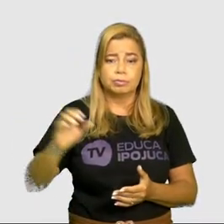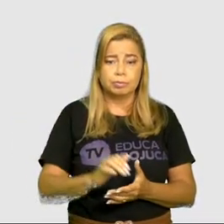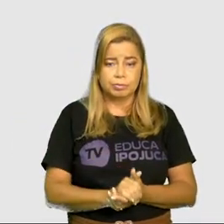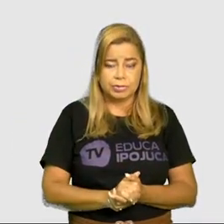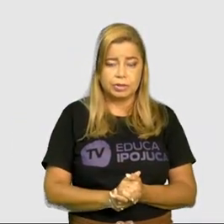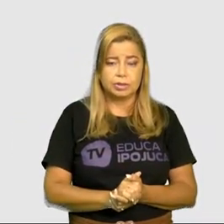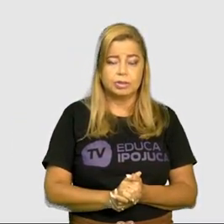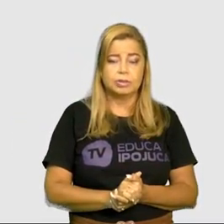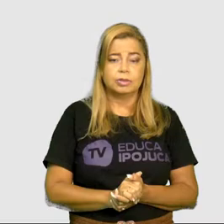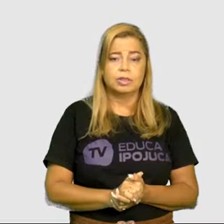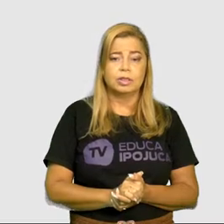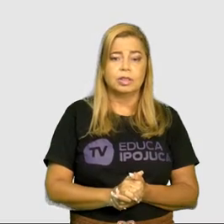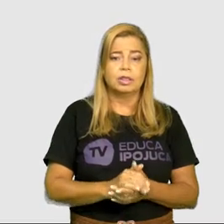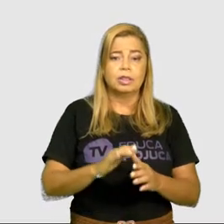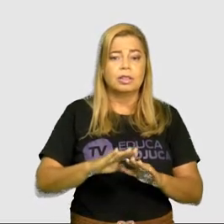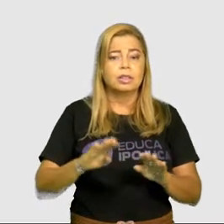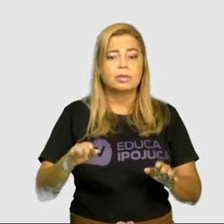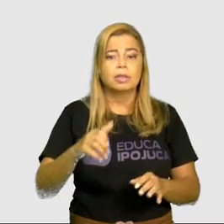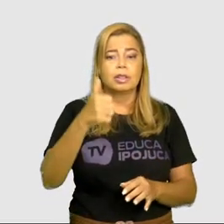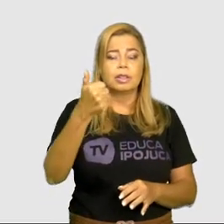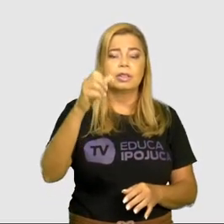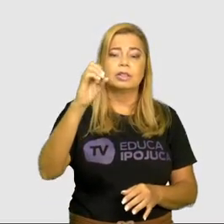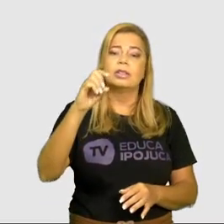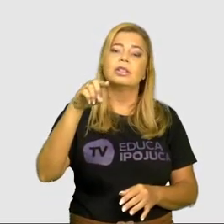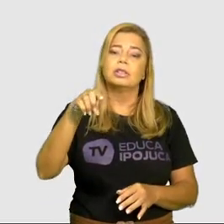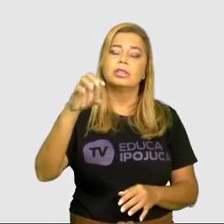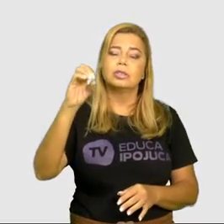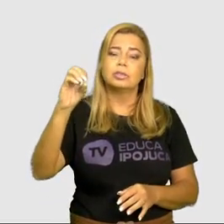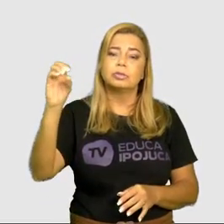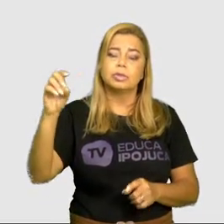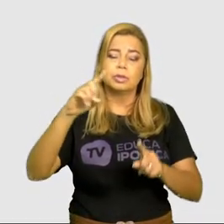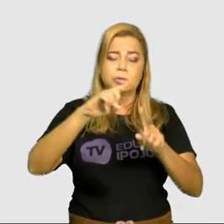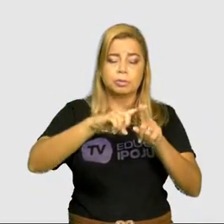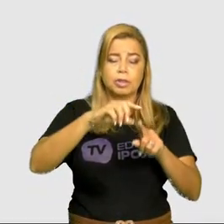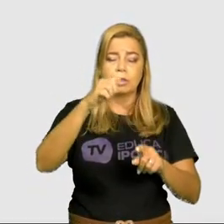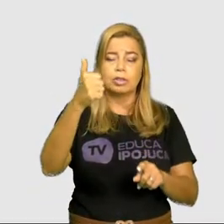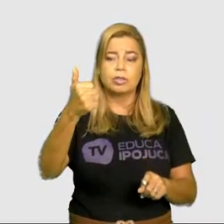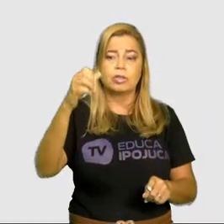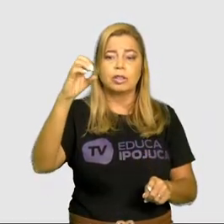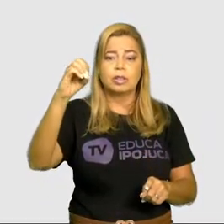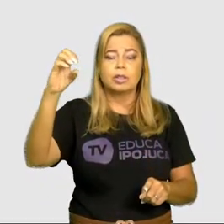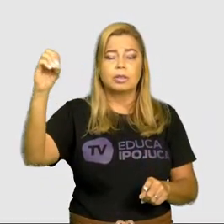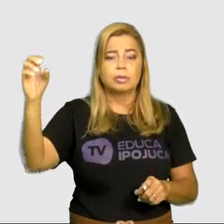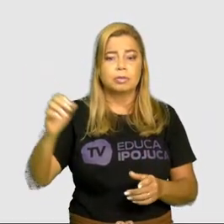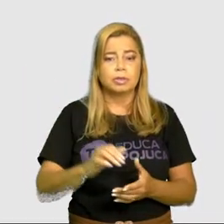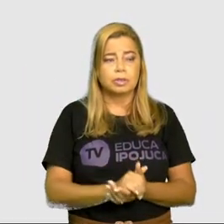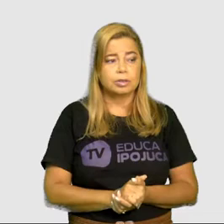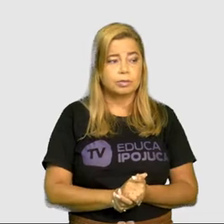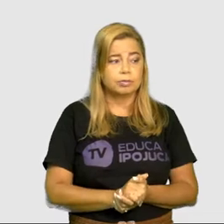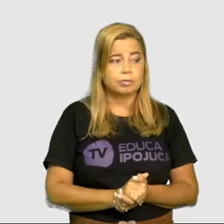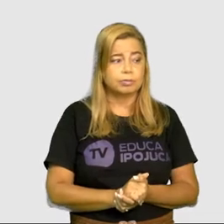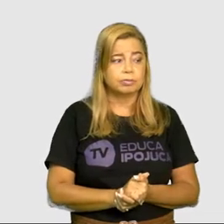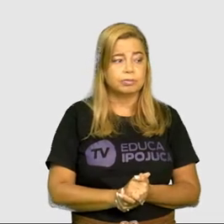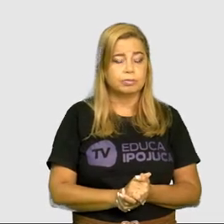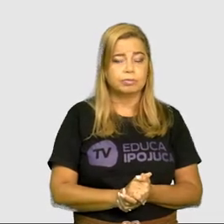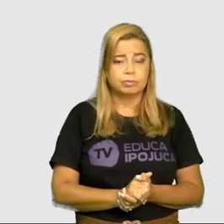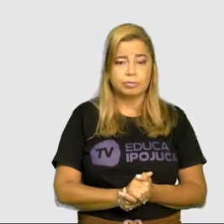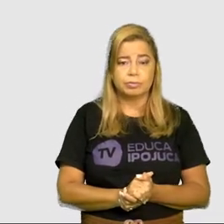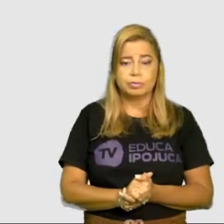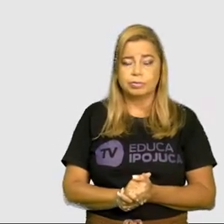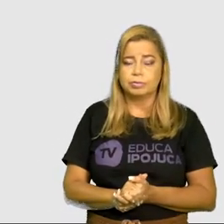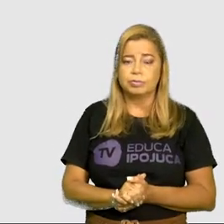a mil faz 11 mil cento cento tem uma nota de 100 e